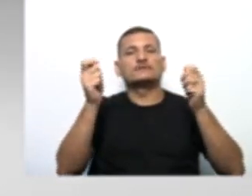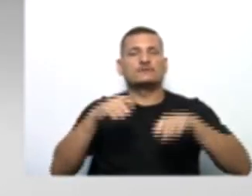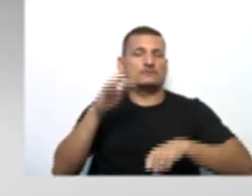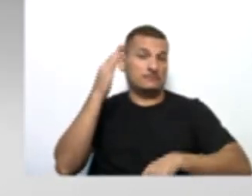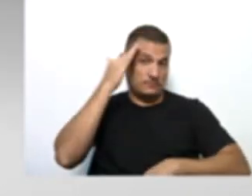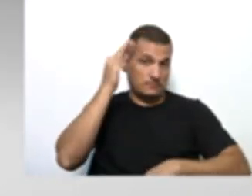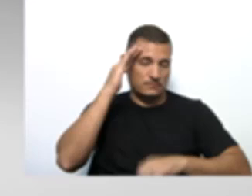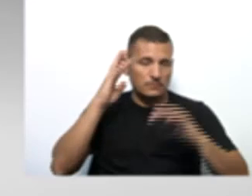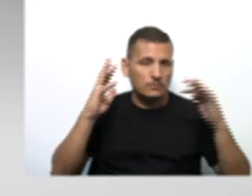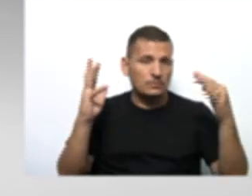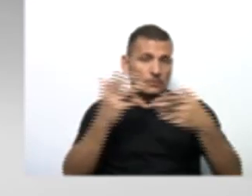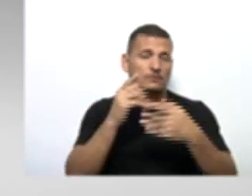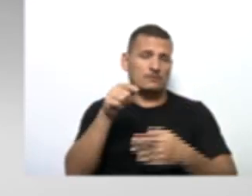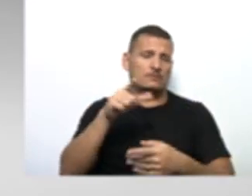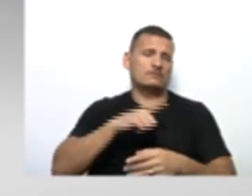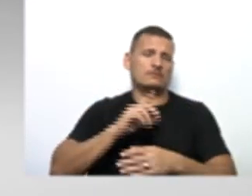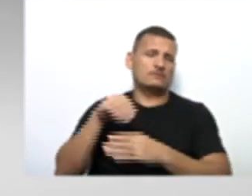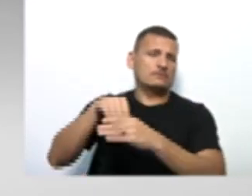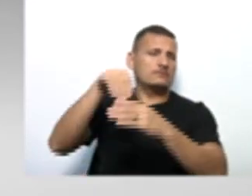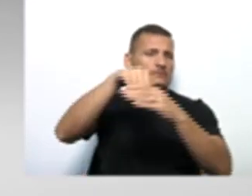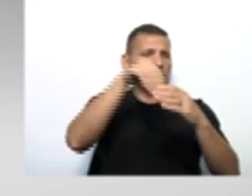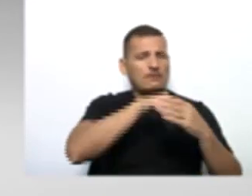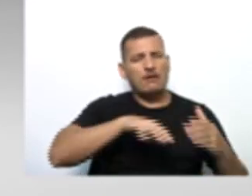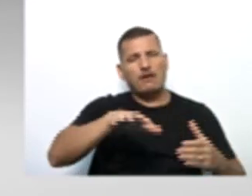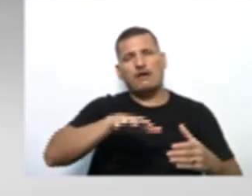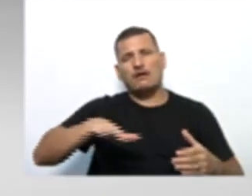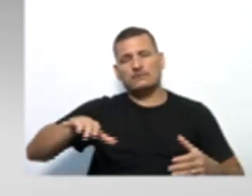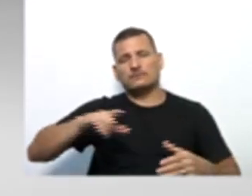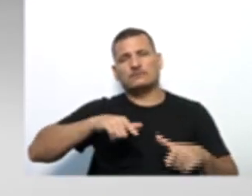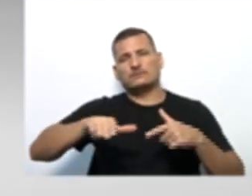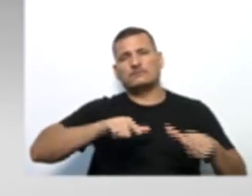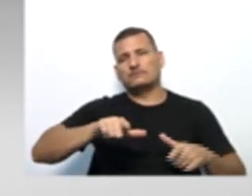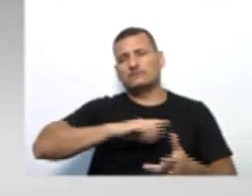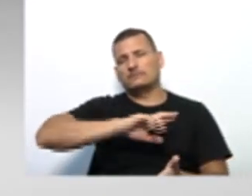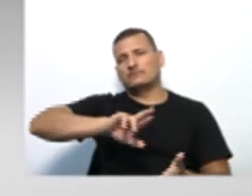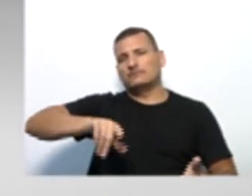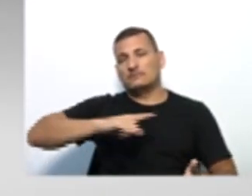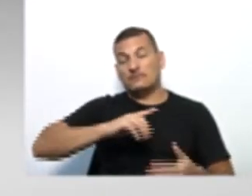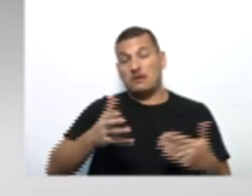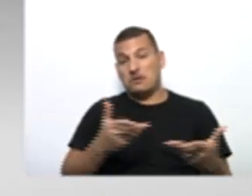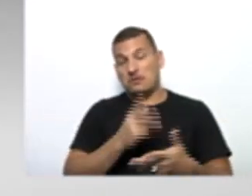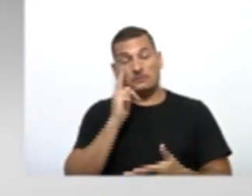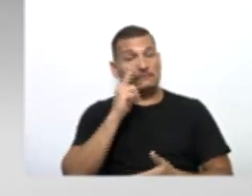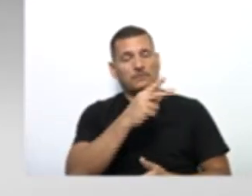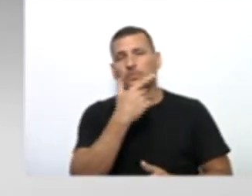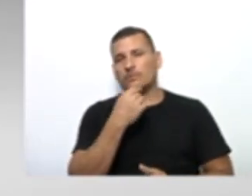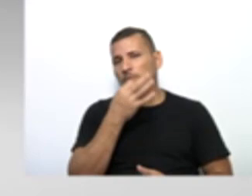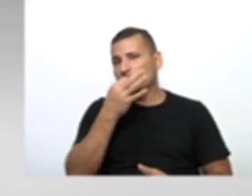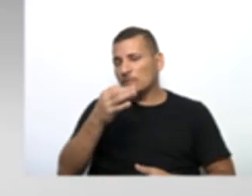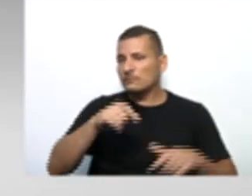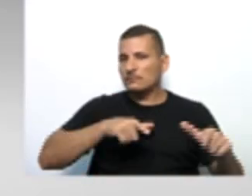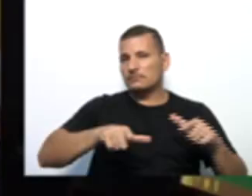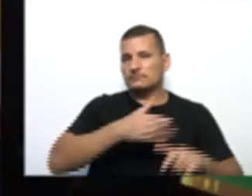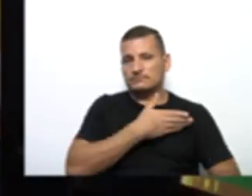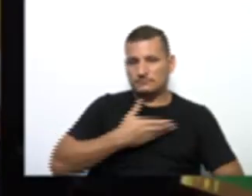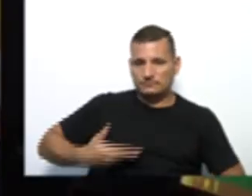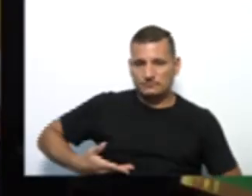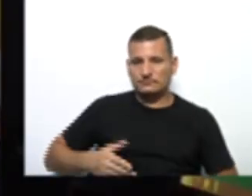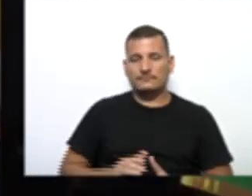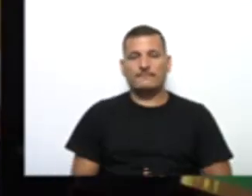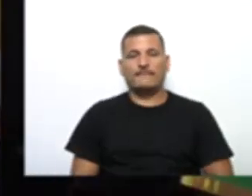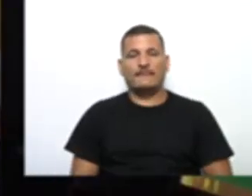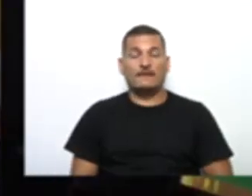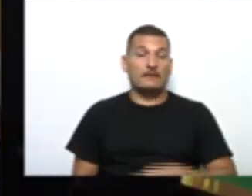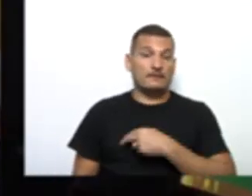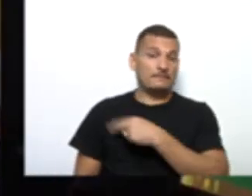todos. Isso acontece em vários ambientes de trabalho. Acompanhe agora a opinião de um assessor jurídico sobre o assunto. Meu nome